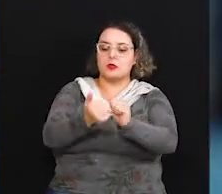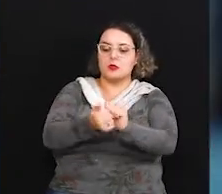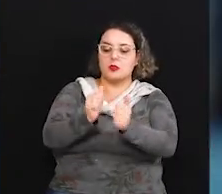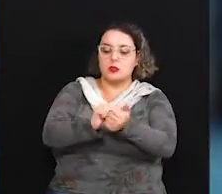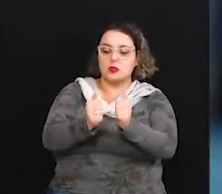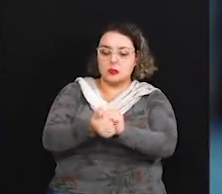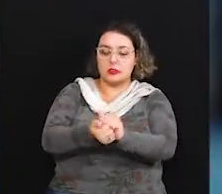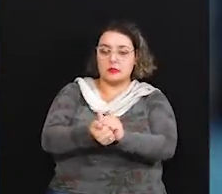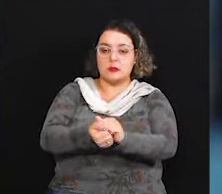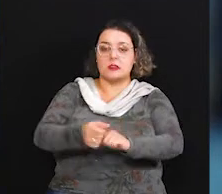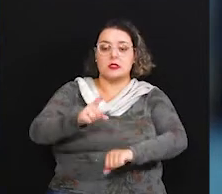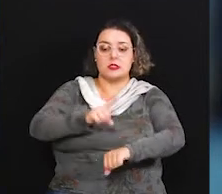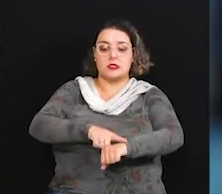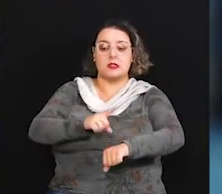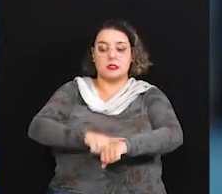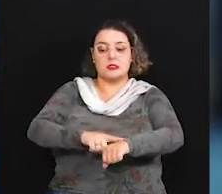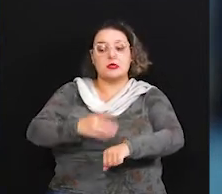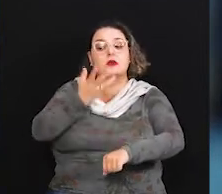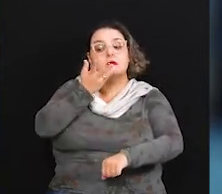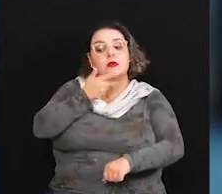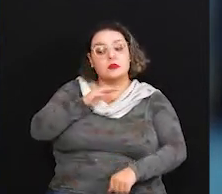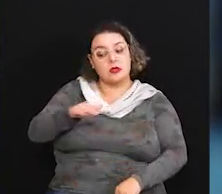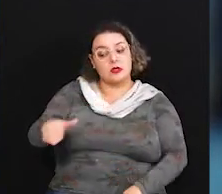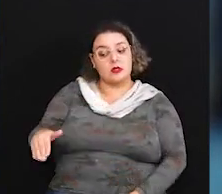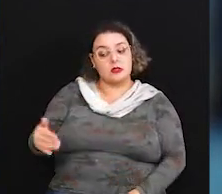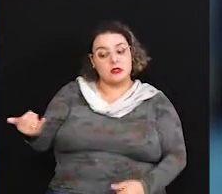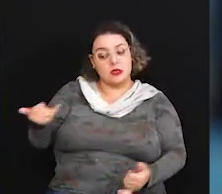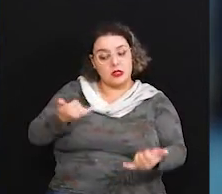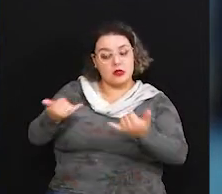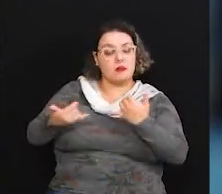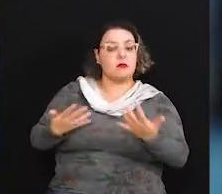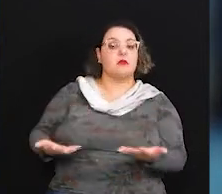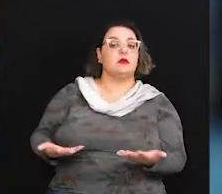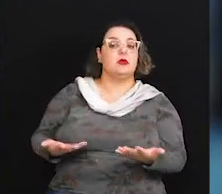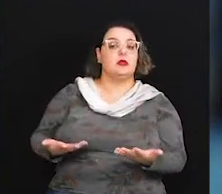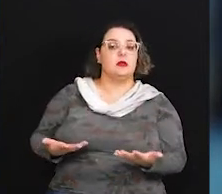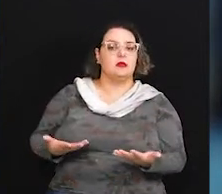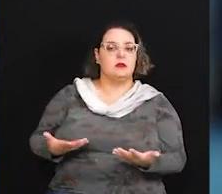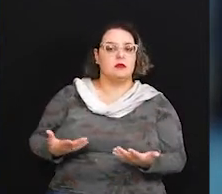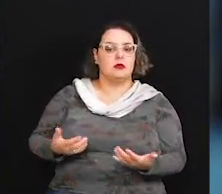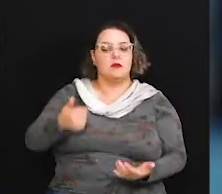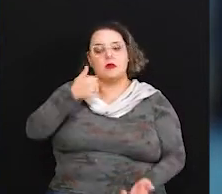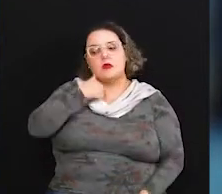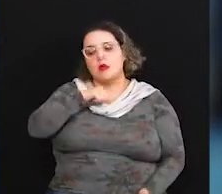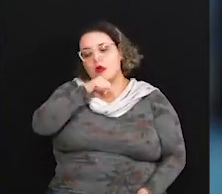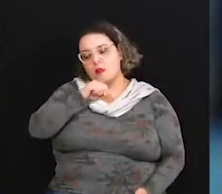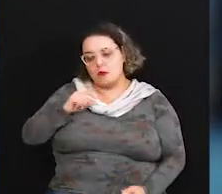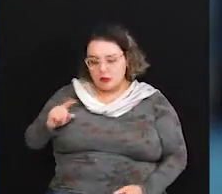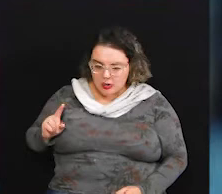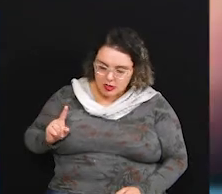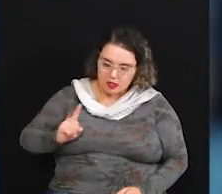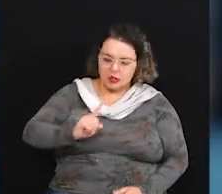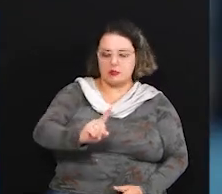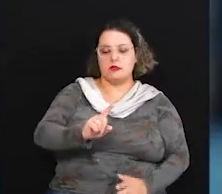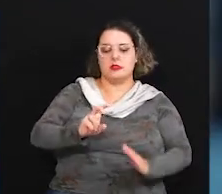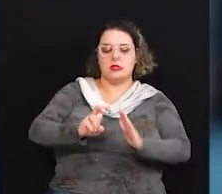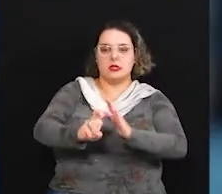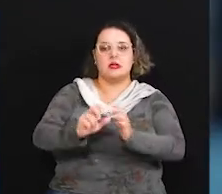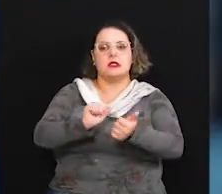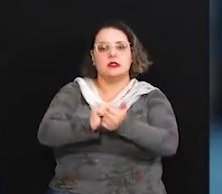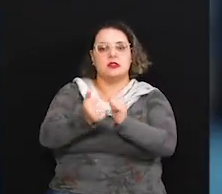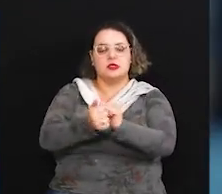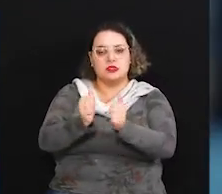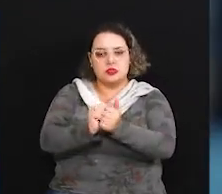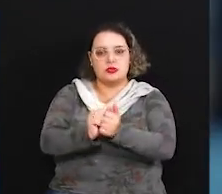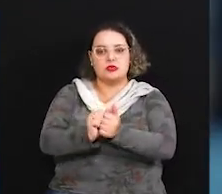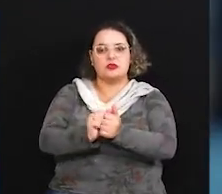dizer. Nós vamos propor todo esse tempo, então é bacana porque a gente traz a mãe da creche na